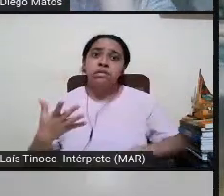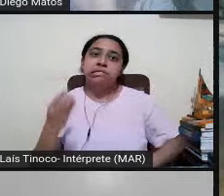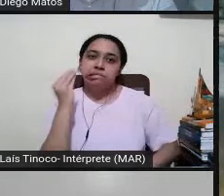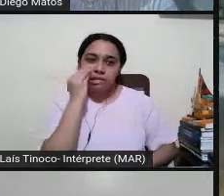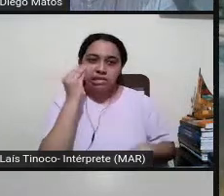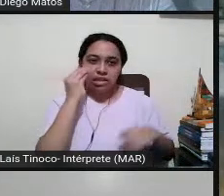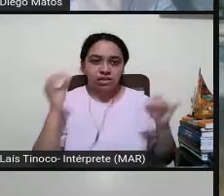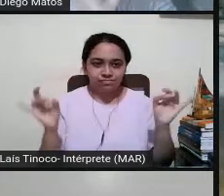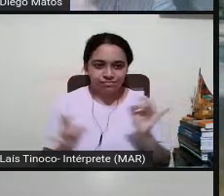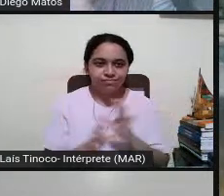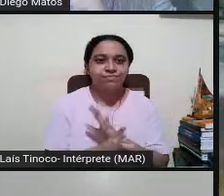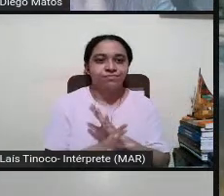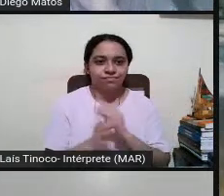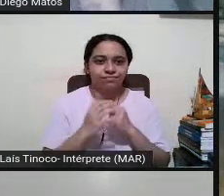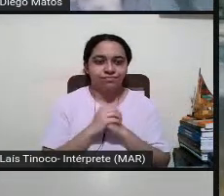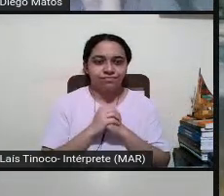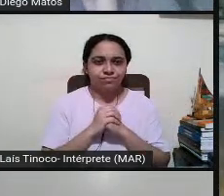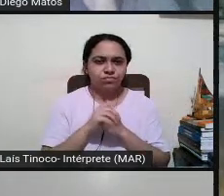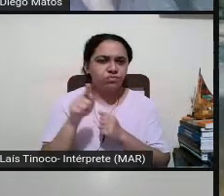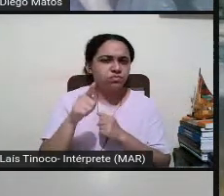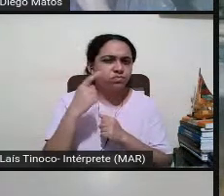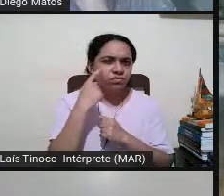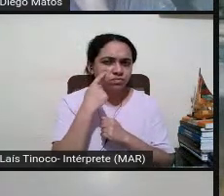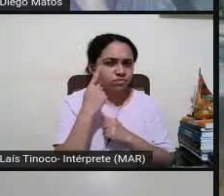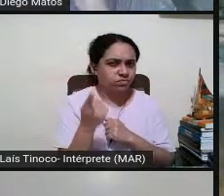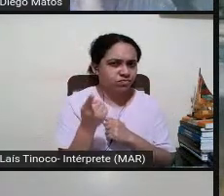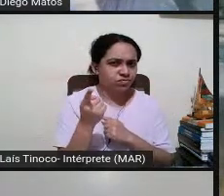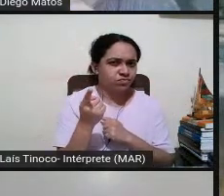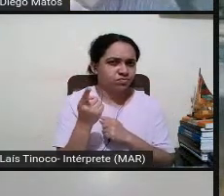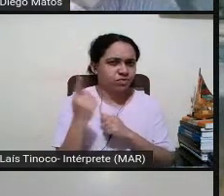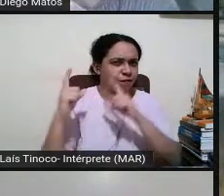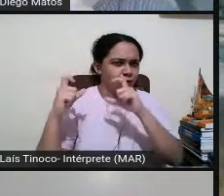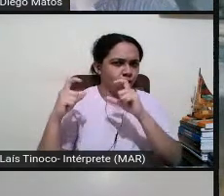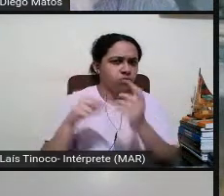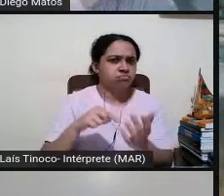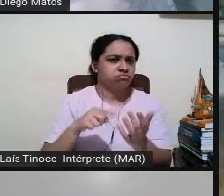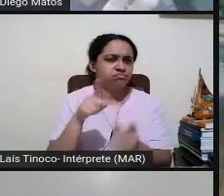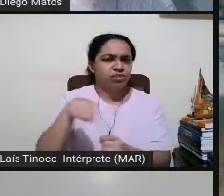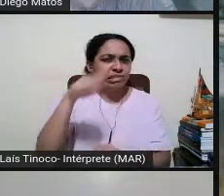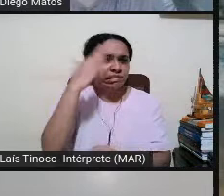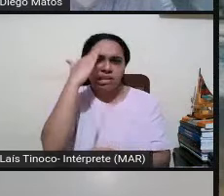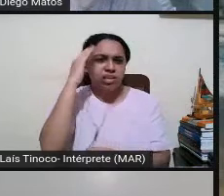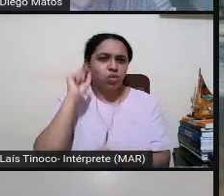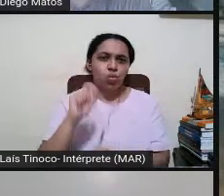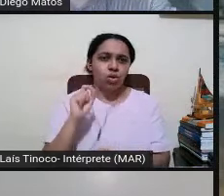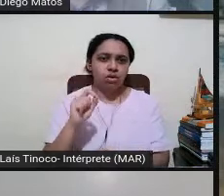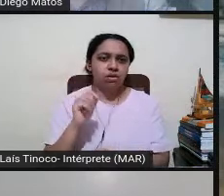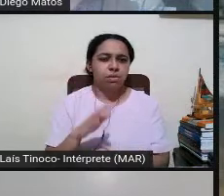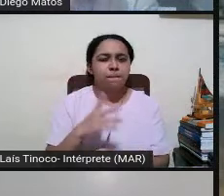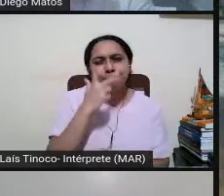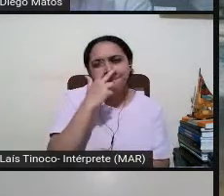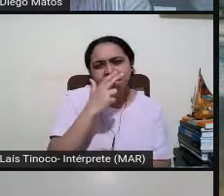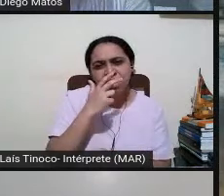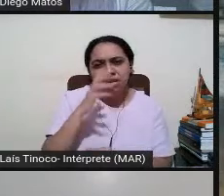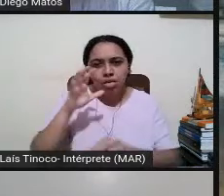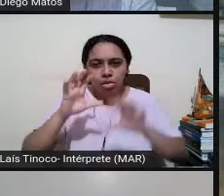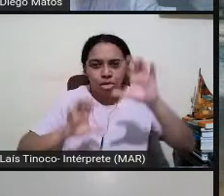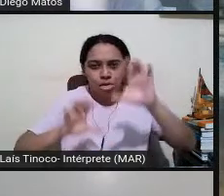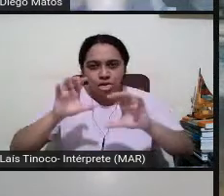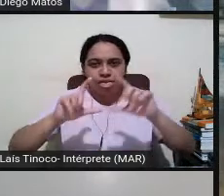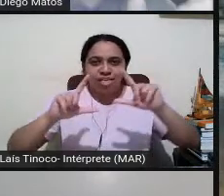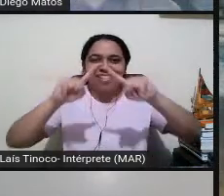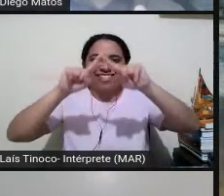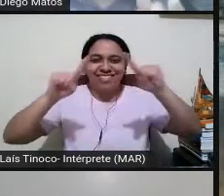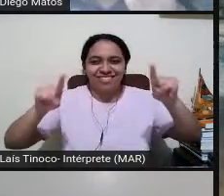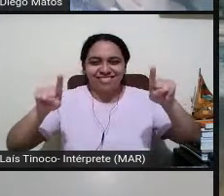aqui tem que essa imagem que representa para vocês tá ela tá meio aqui é que sagona de alguns pontos